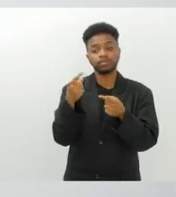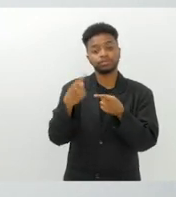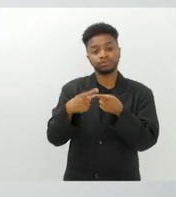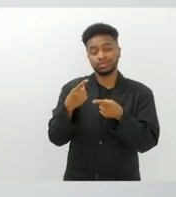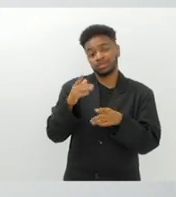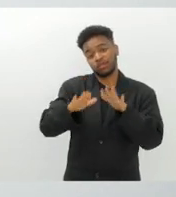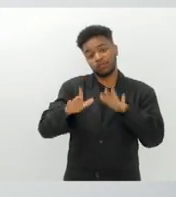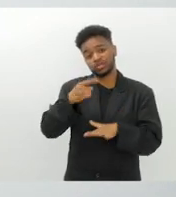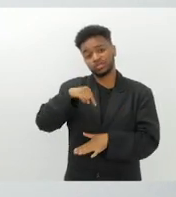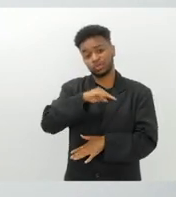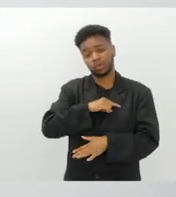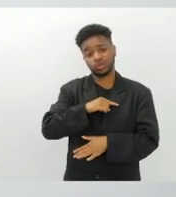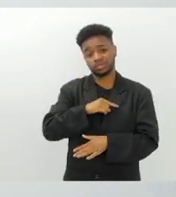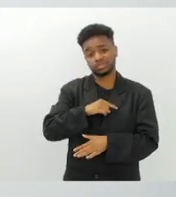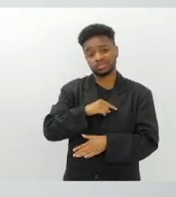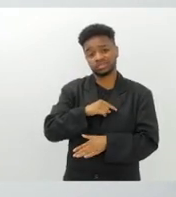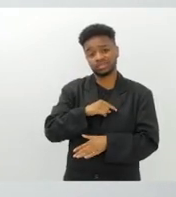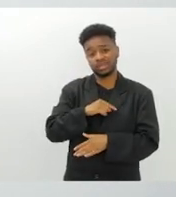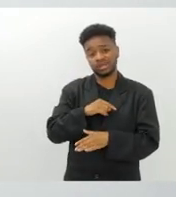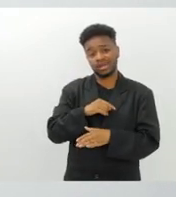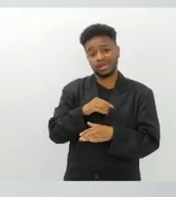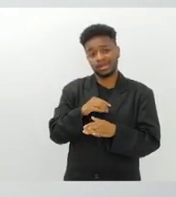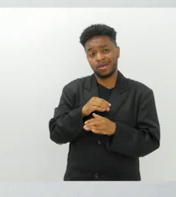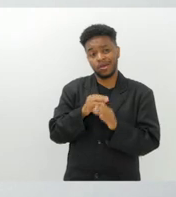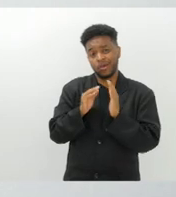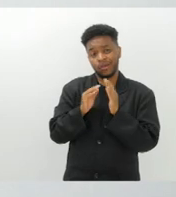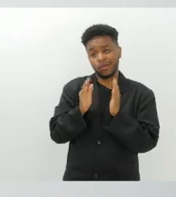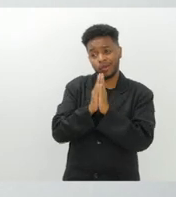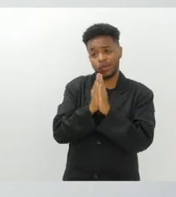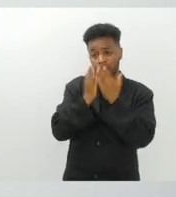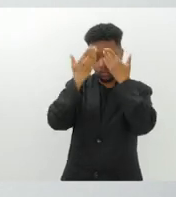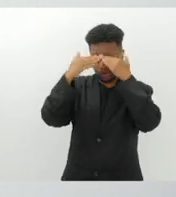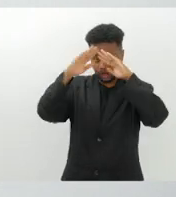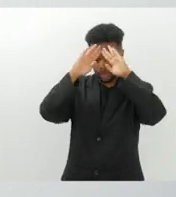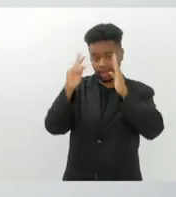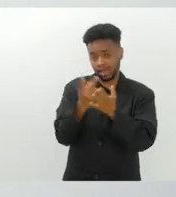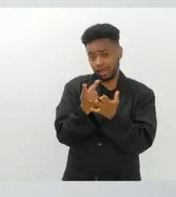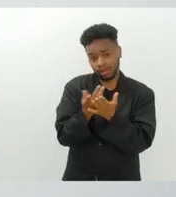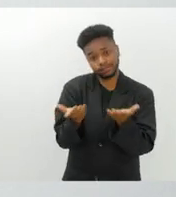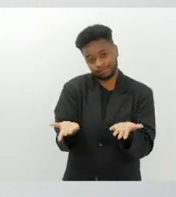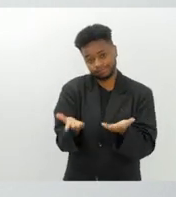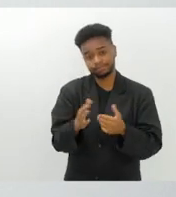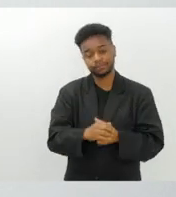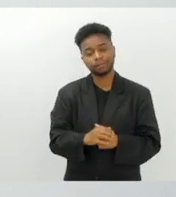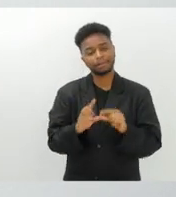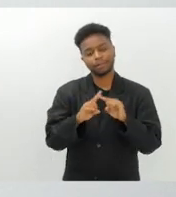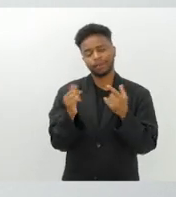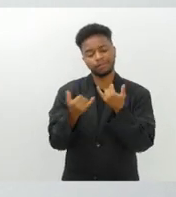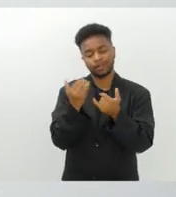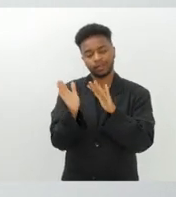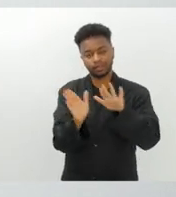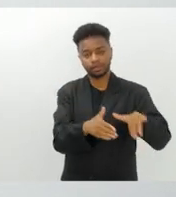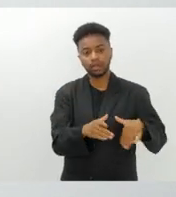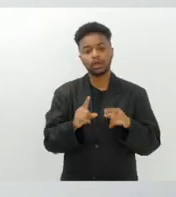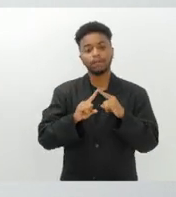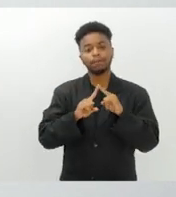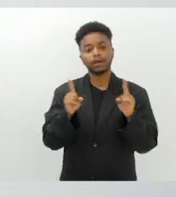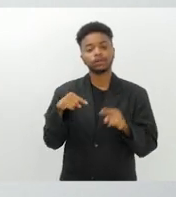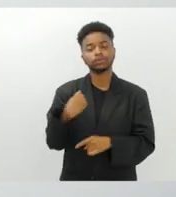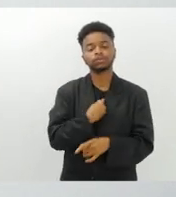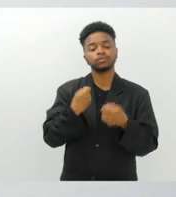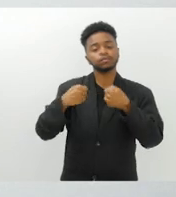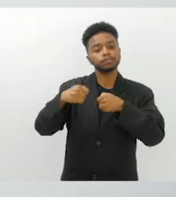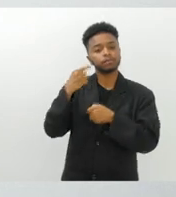estar cultuando o orixá certo para conseguir prologar isso. Mas, brincadeiras à parte, é a gente pensar que,